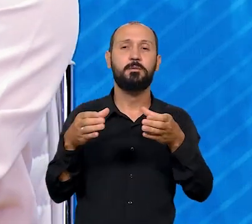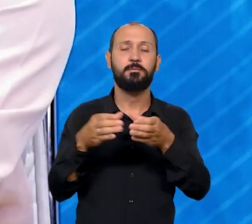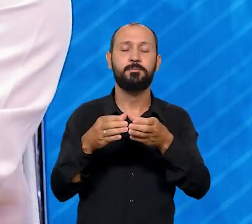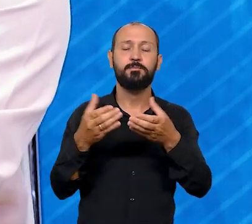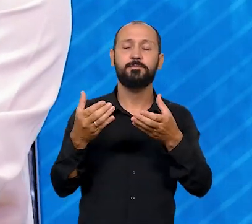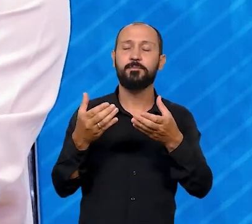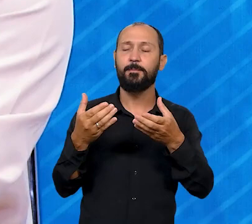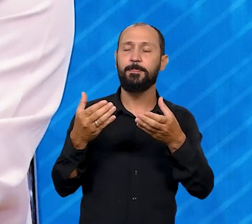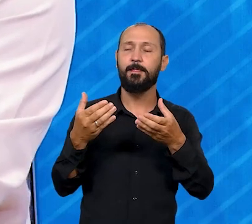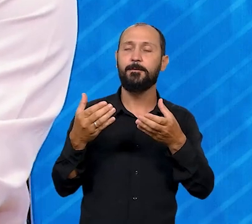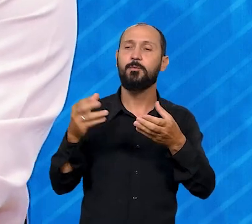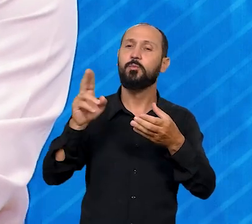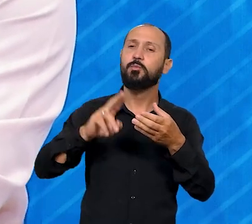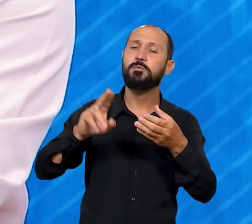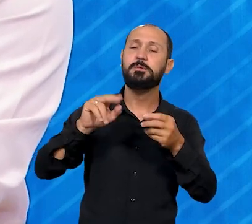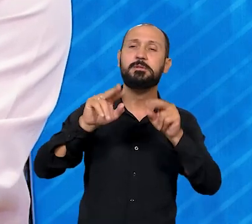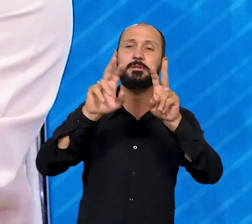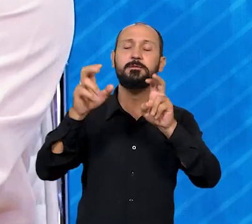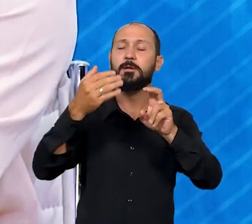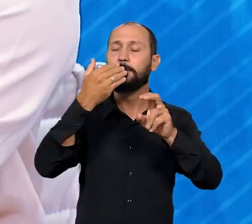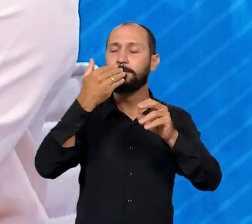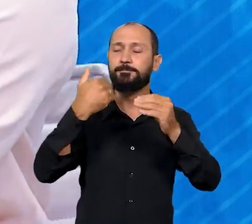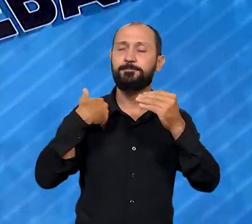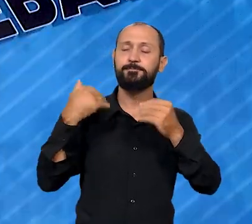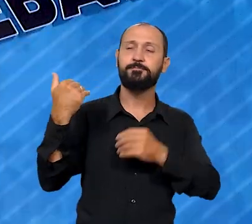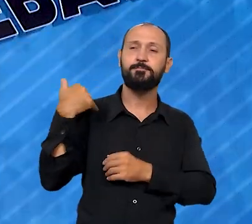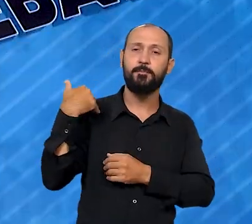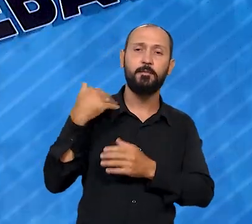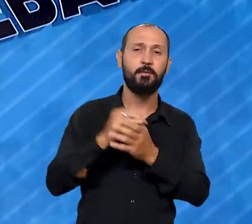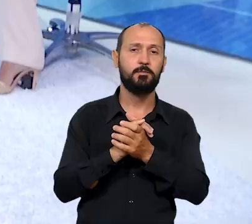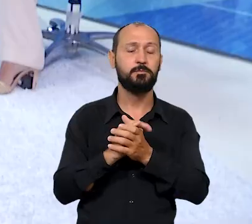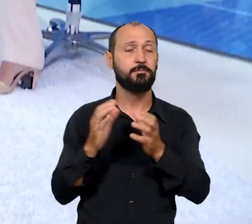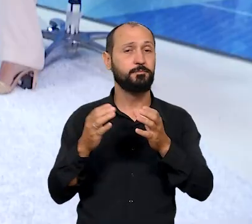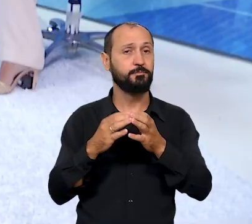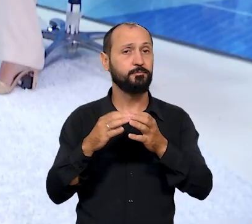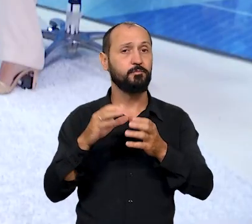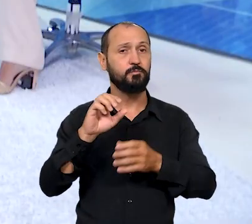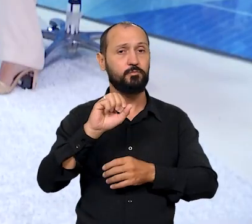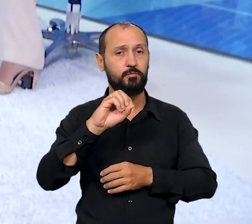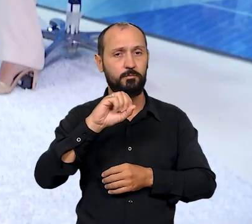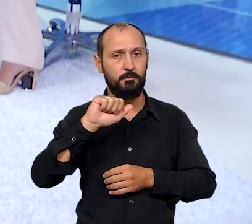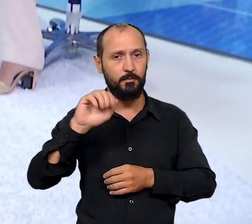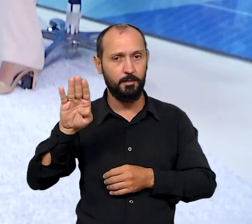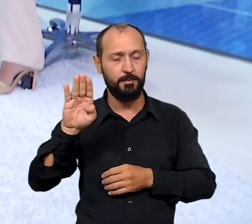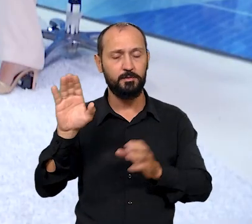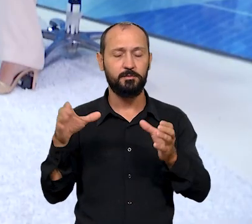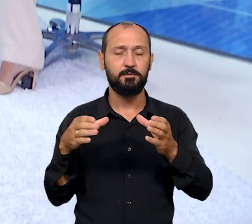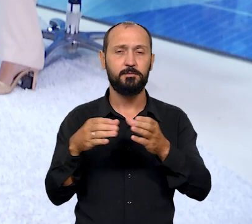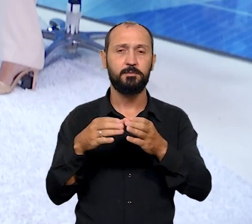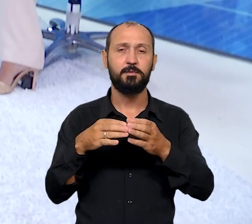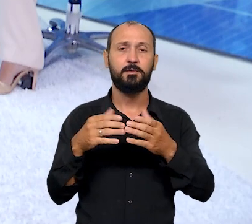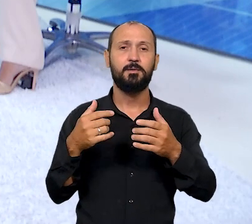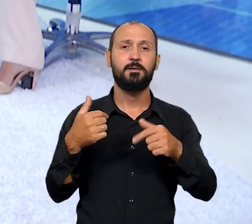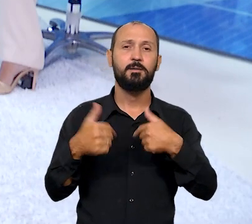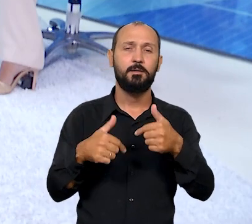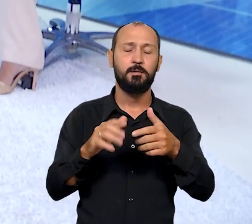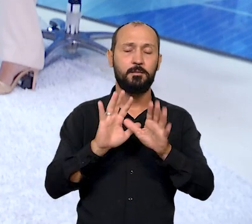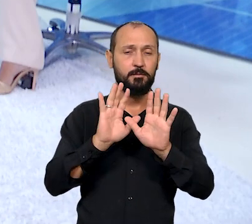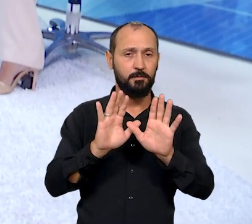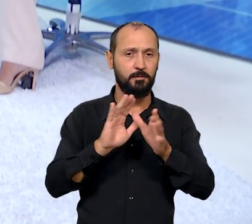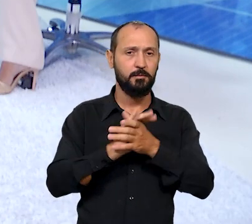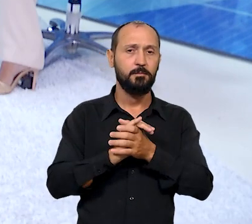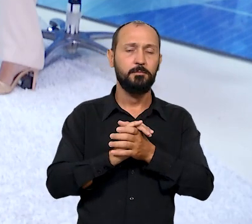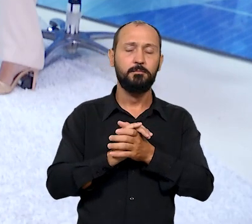que a comissão trabalha em relação a essas demandas, né? A nossa Comissão do Consumidor da OAB, aqui no Mato Grosso do